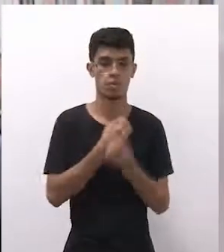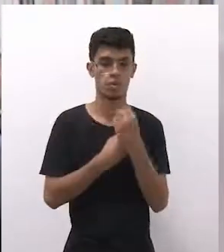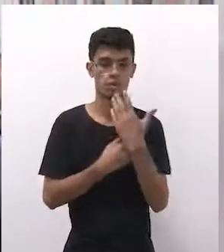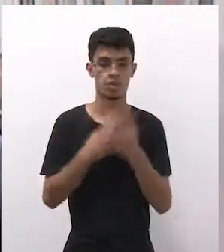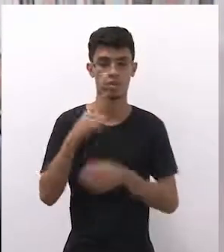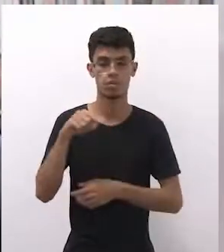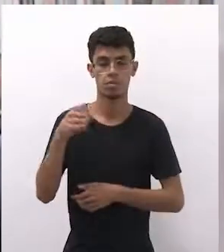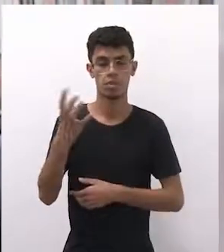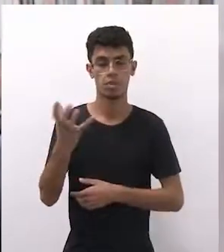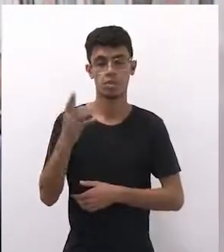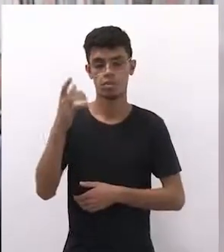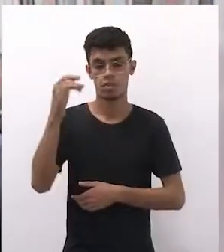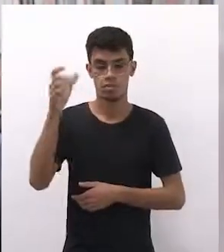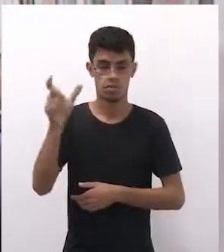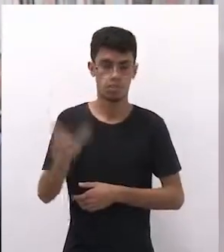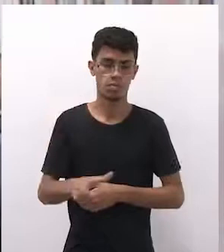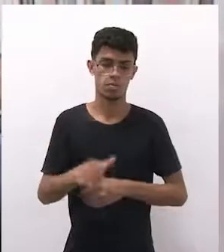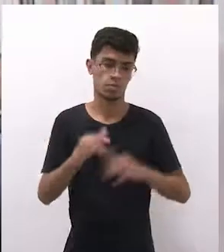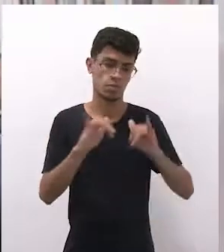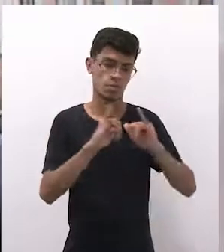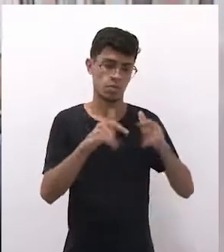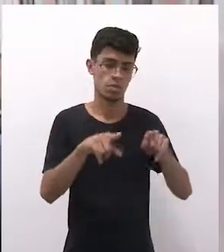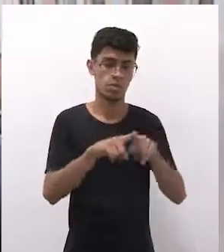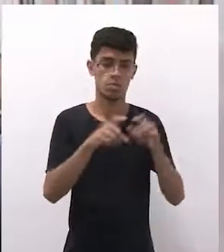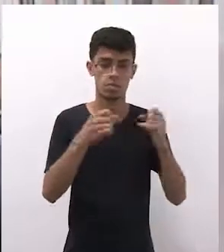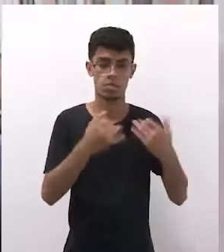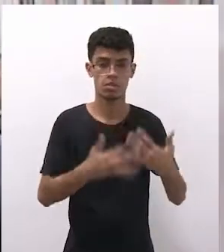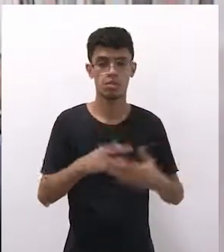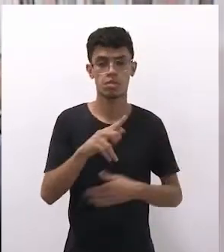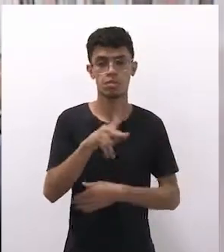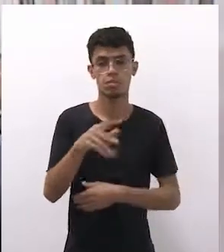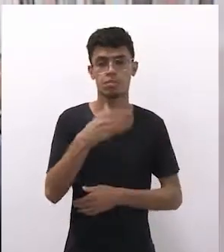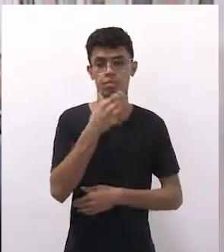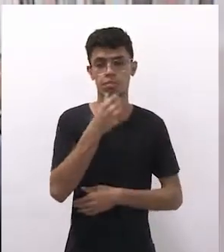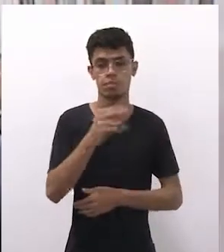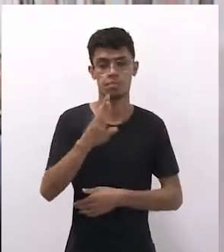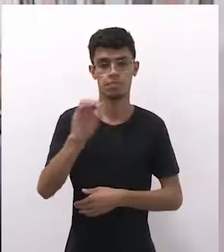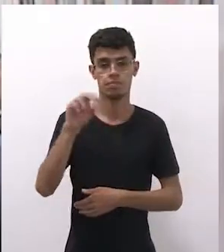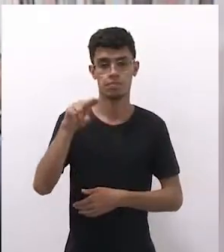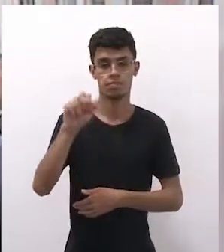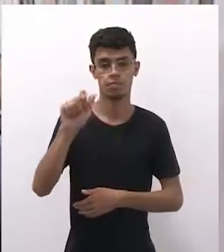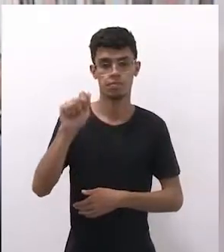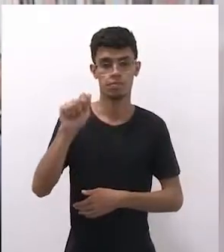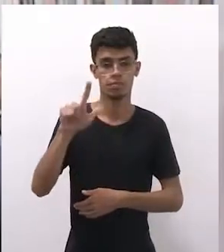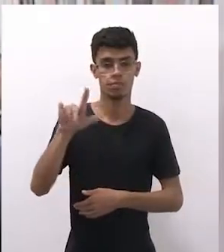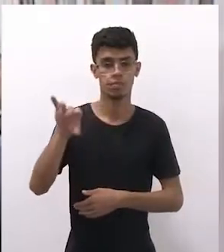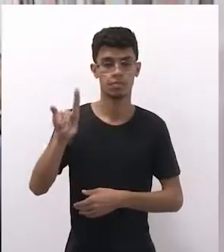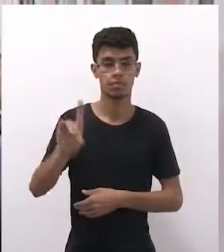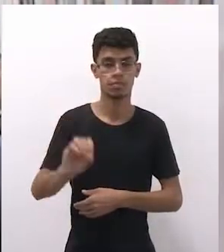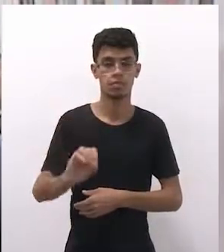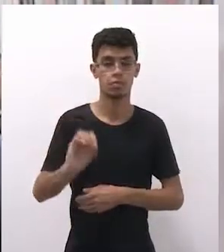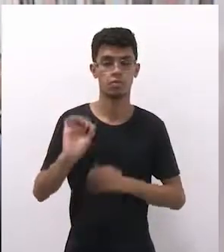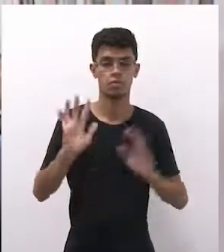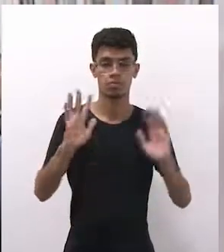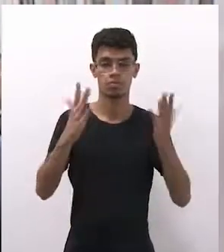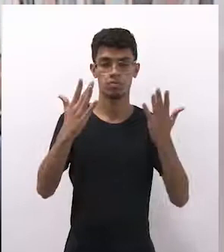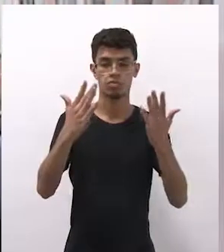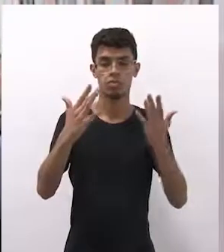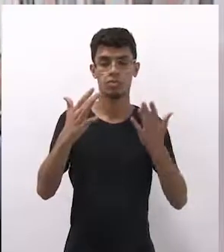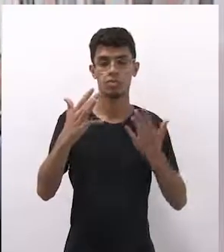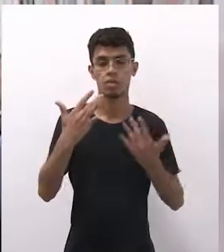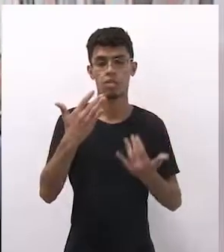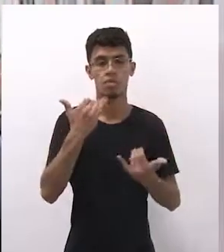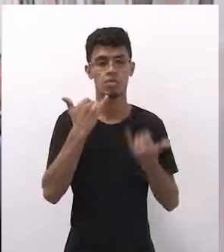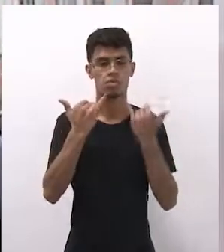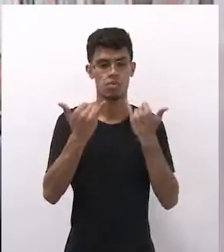sobre esses programas também. A professora Ronaldo, né? Ele elogia, né? Ele fala assim, quanta